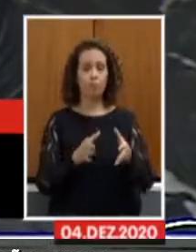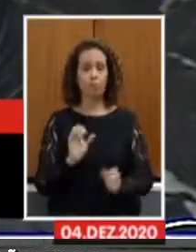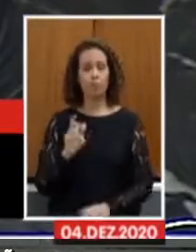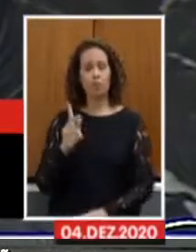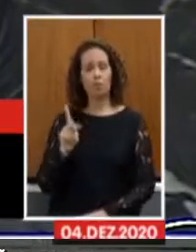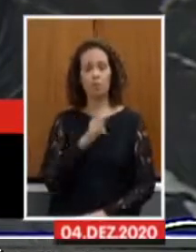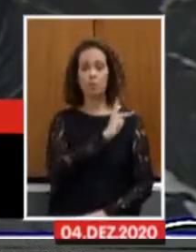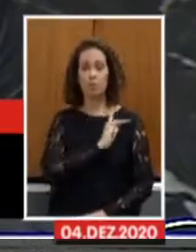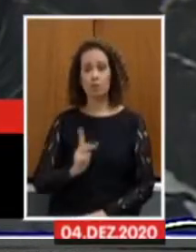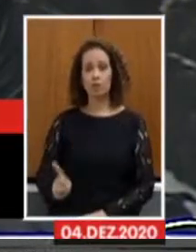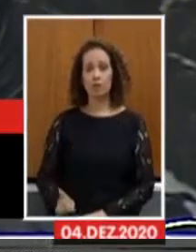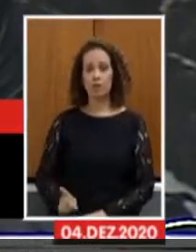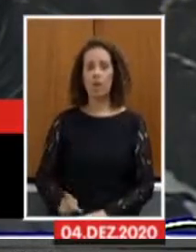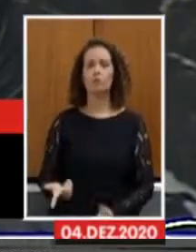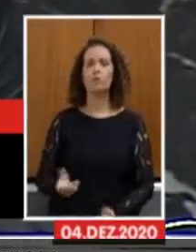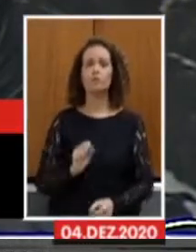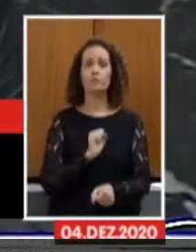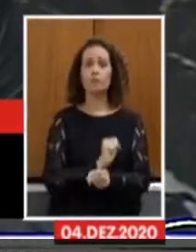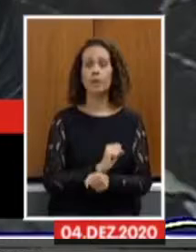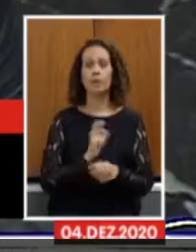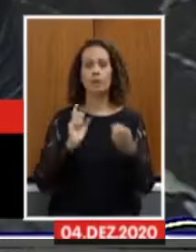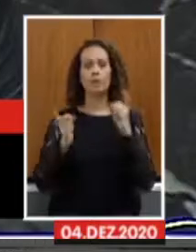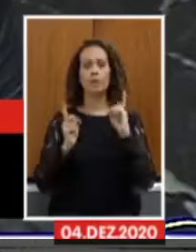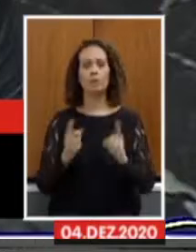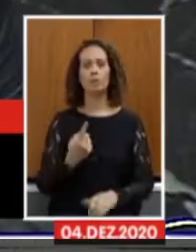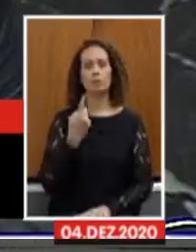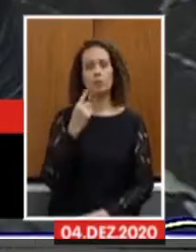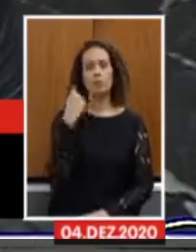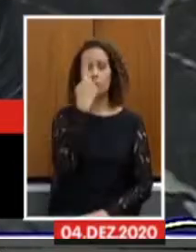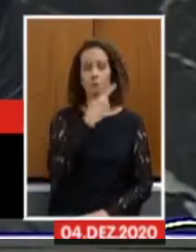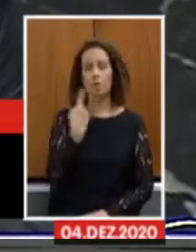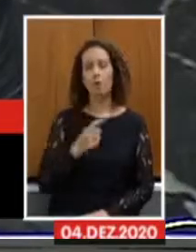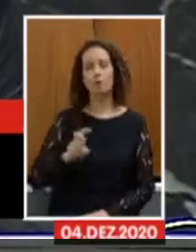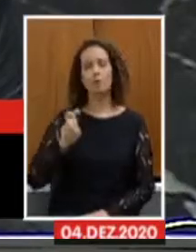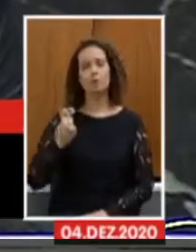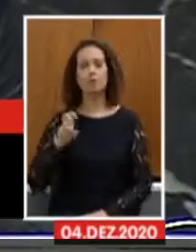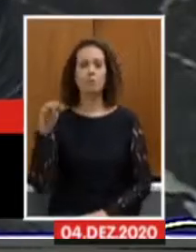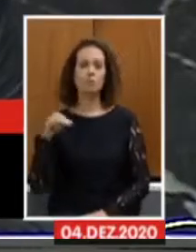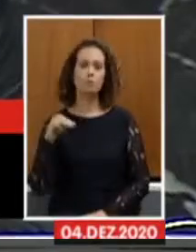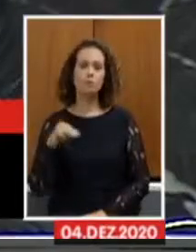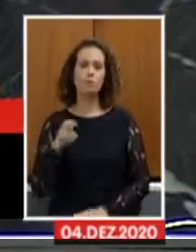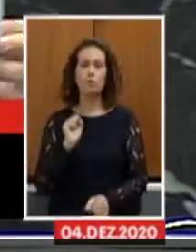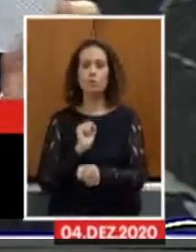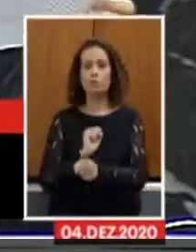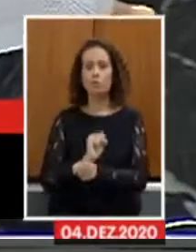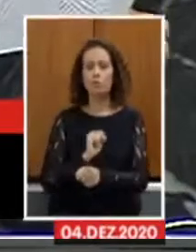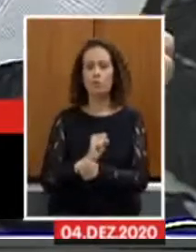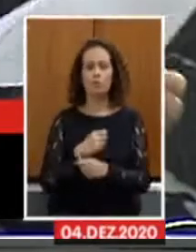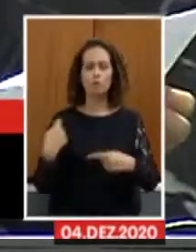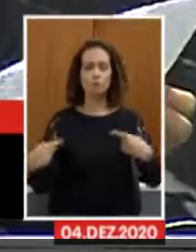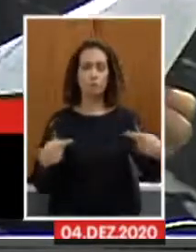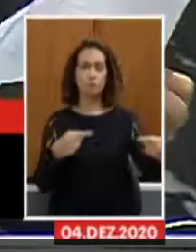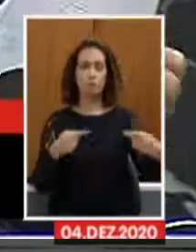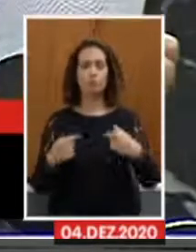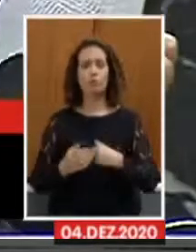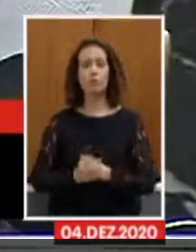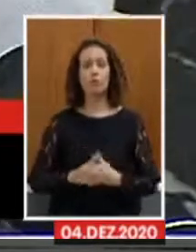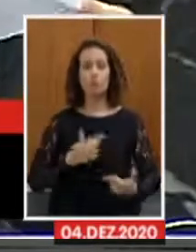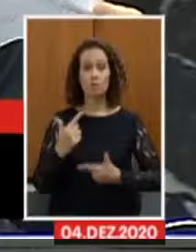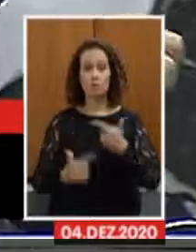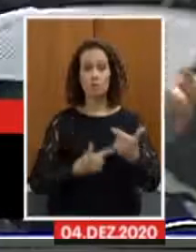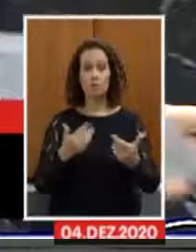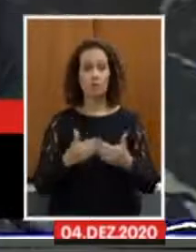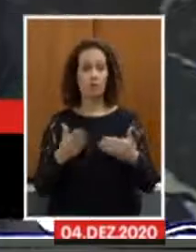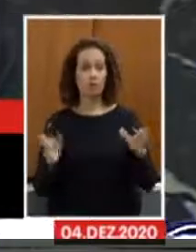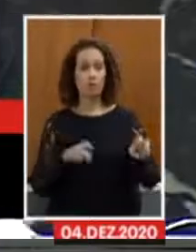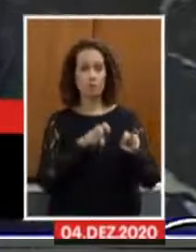presidente suspende a reunião por 1 hora e 5 minutos para entendimentos entre as lideranças sobre a apreciação das matérias constantes na pauta. Reabertos os trabalhos em à mesa e